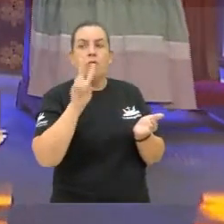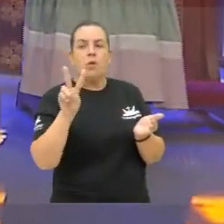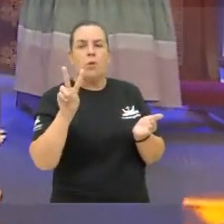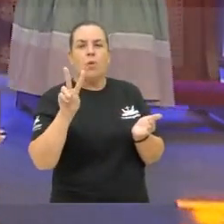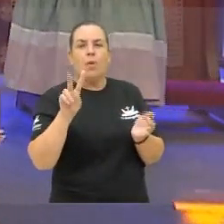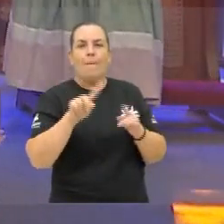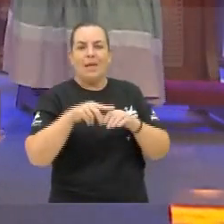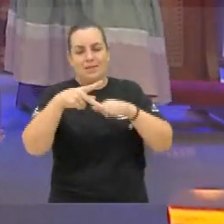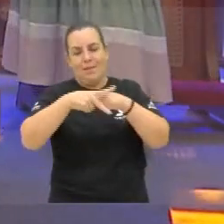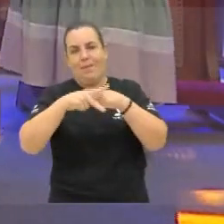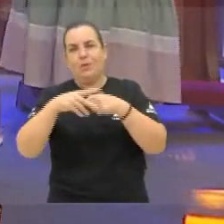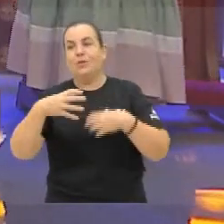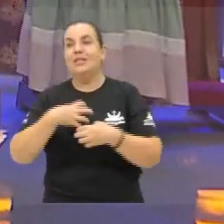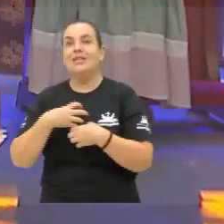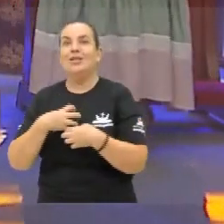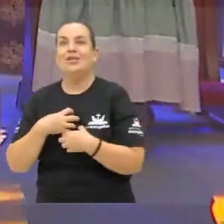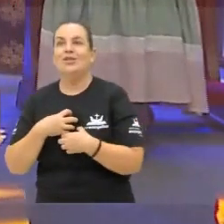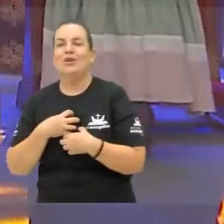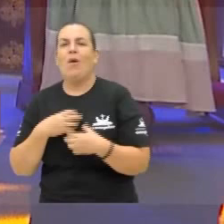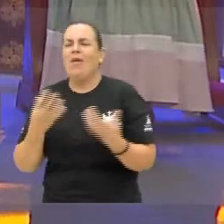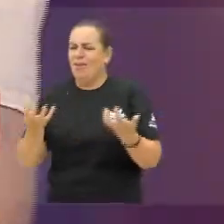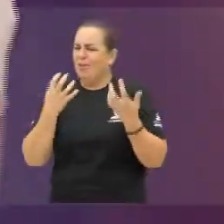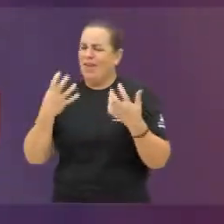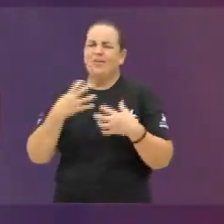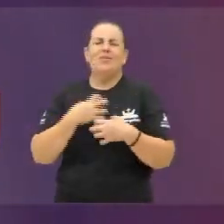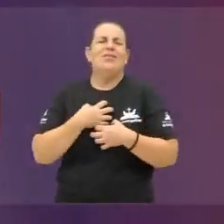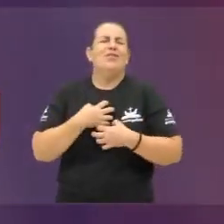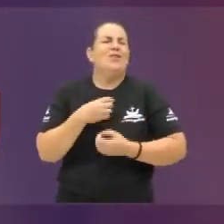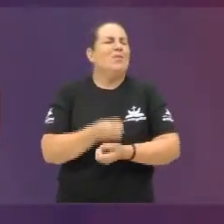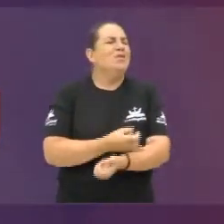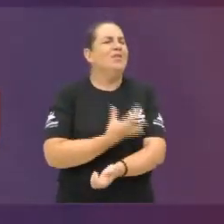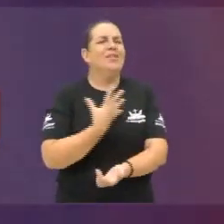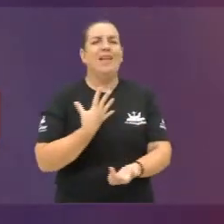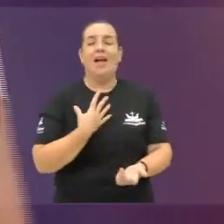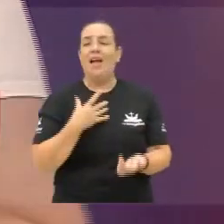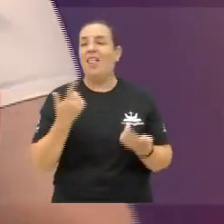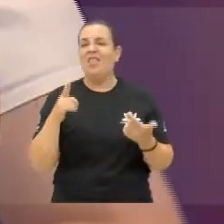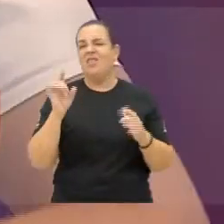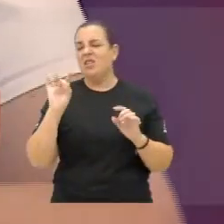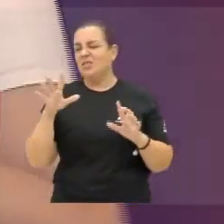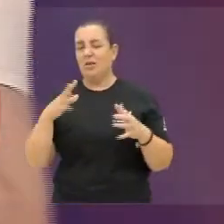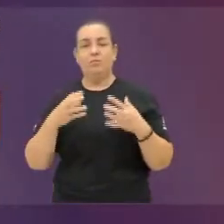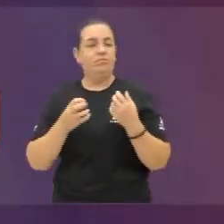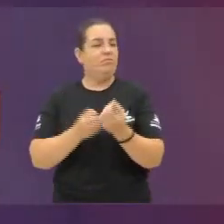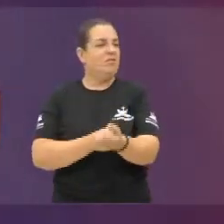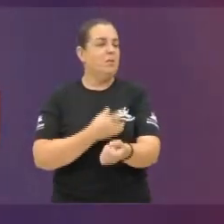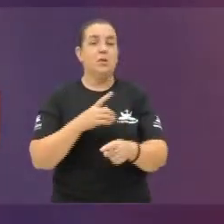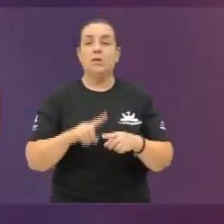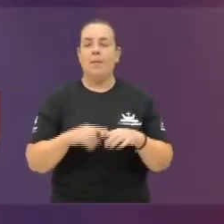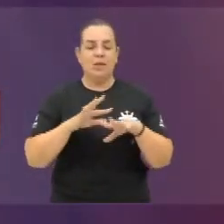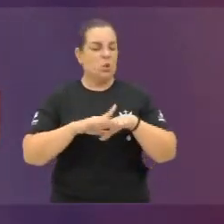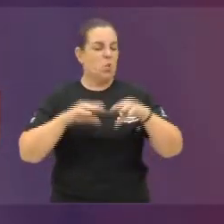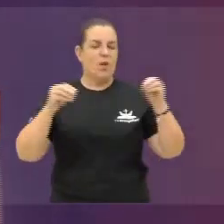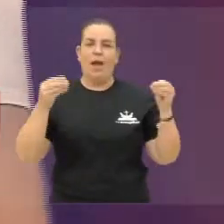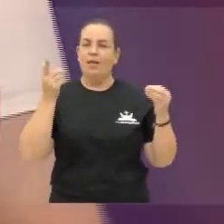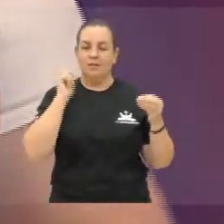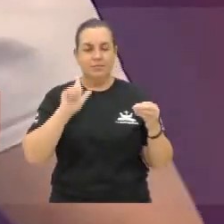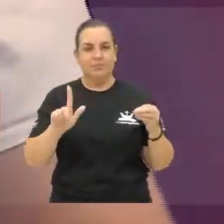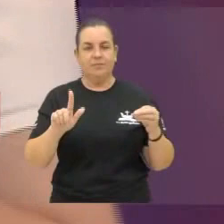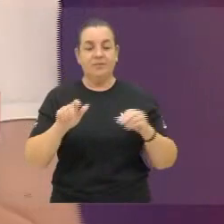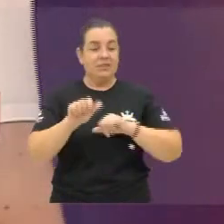presenciar na minha vida, me arrepiar. Não ter só as emoções, mas ser curada,